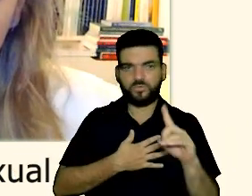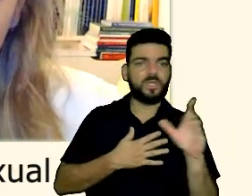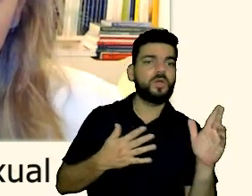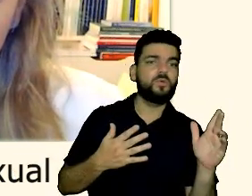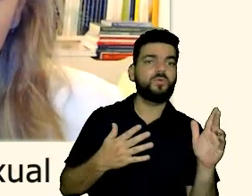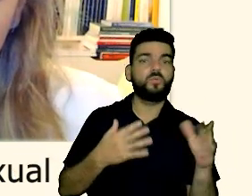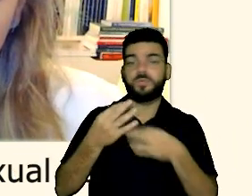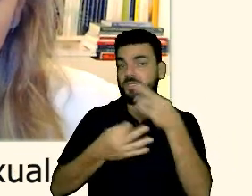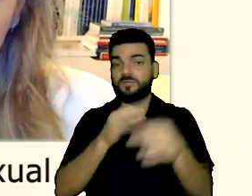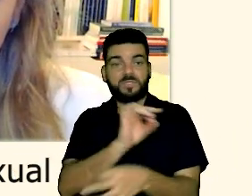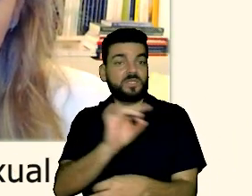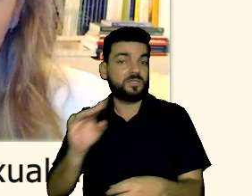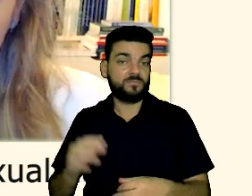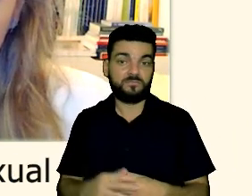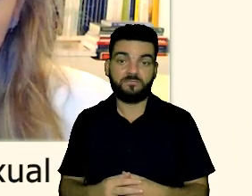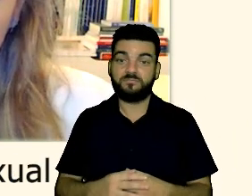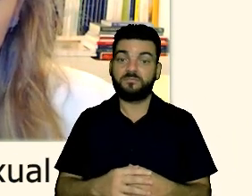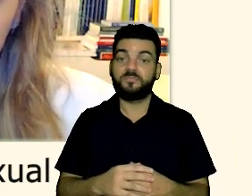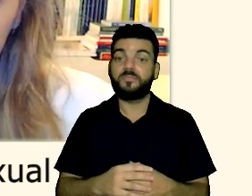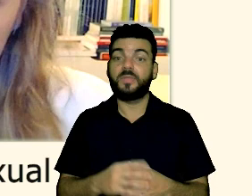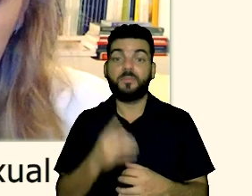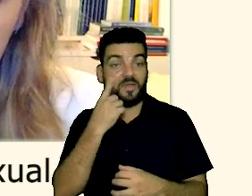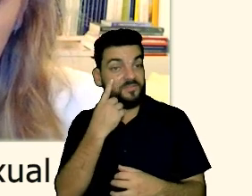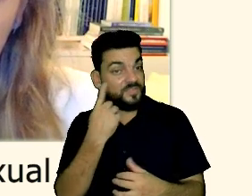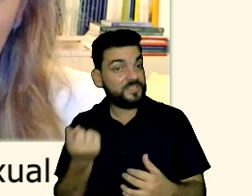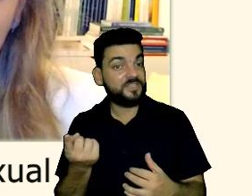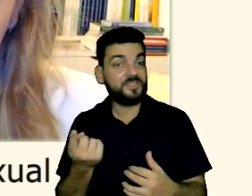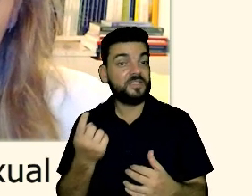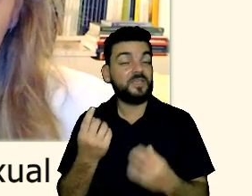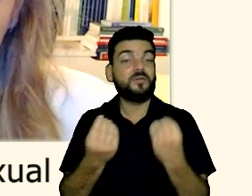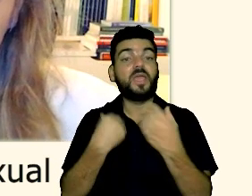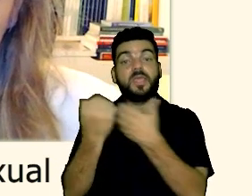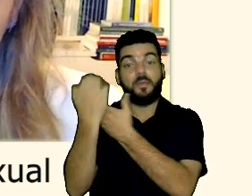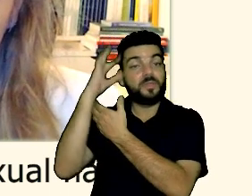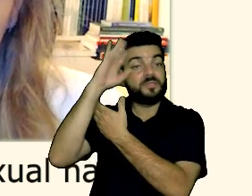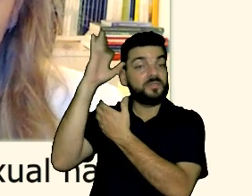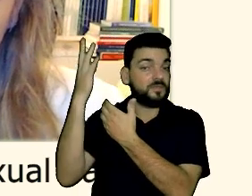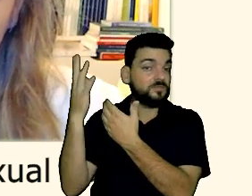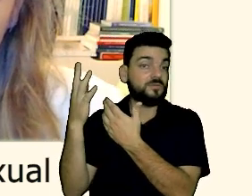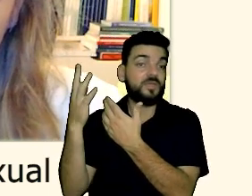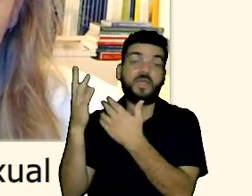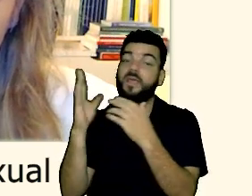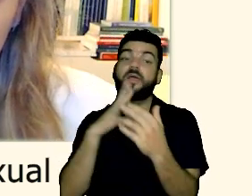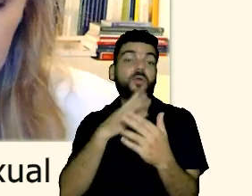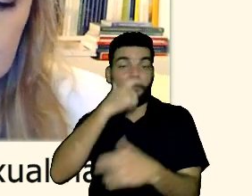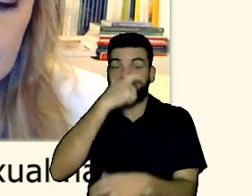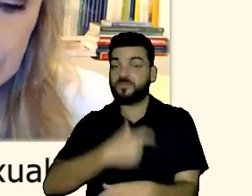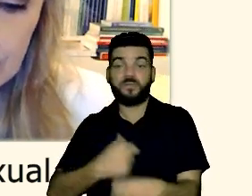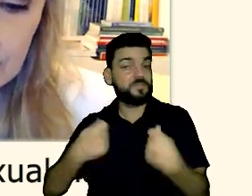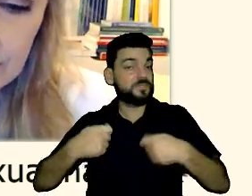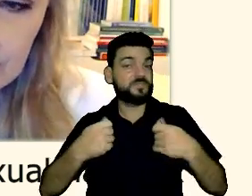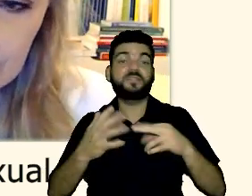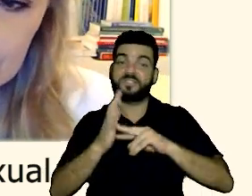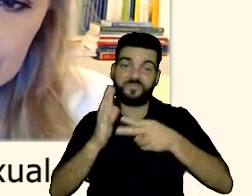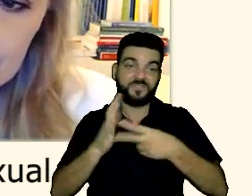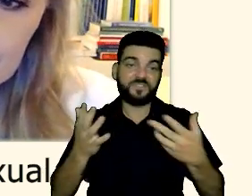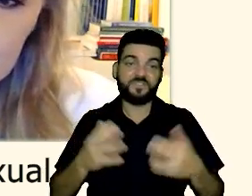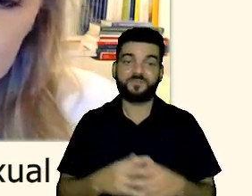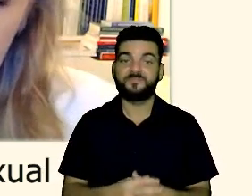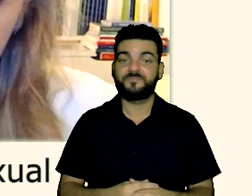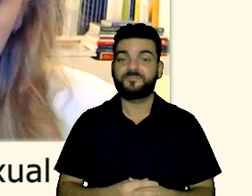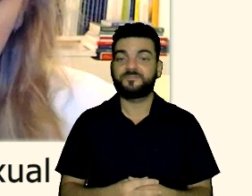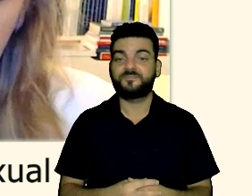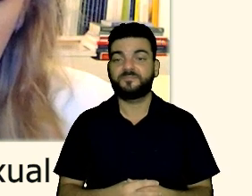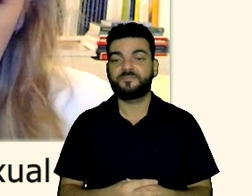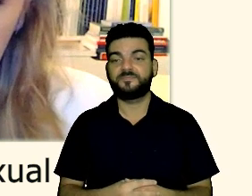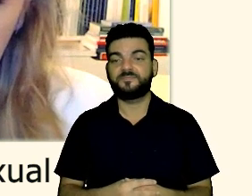está me causando uma certa incômodo, eu estou me sentindo numa posição de vulnerabilidade na nossa relação, será